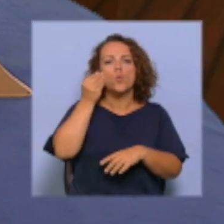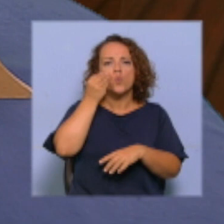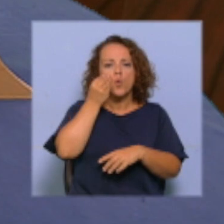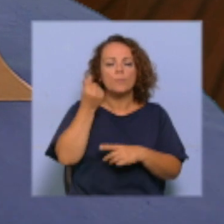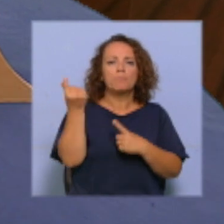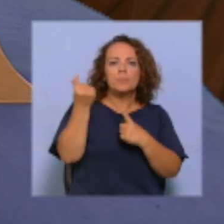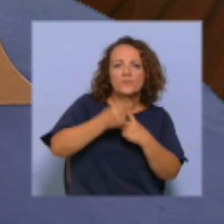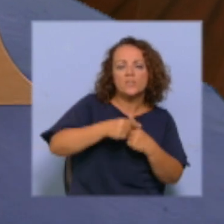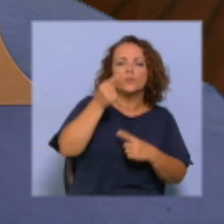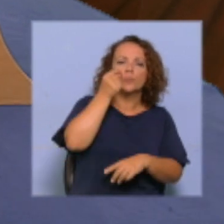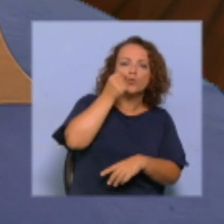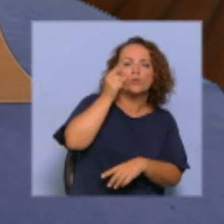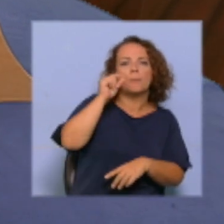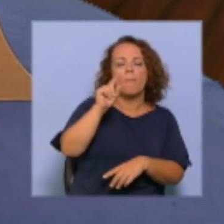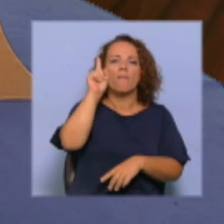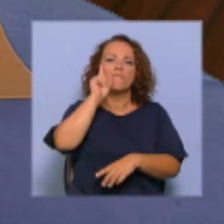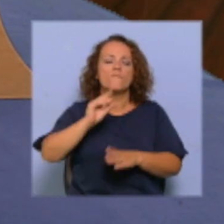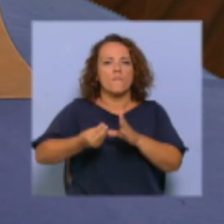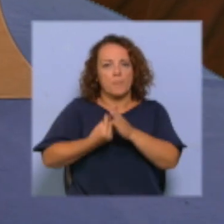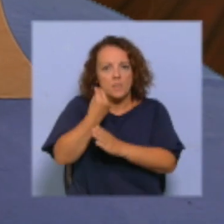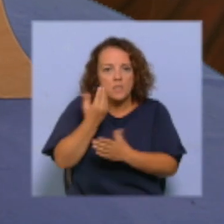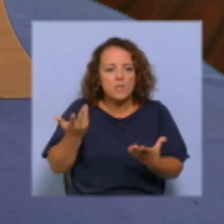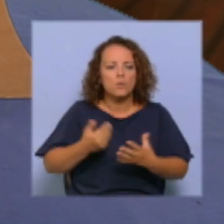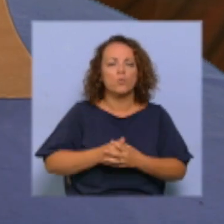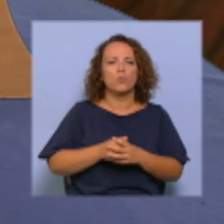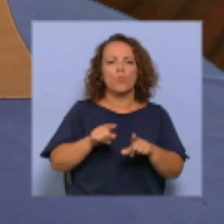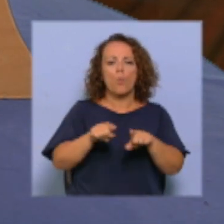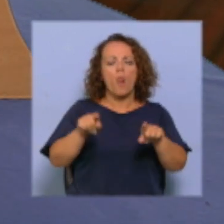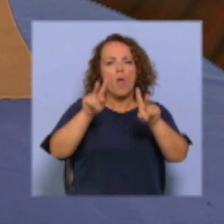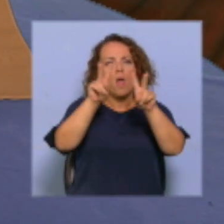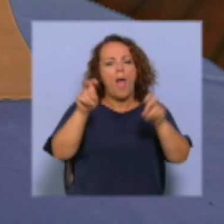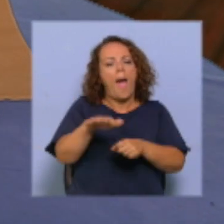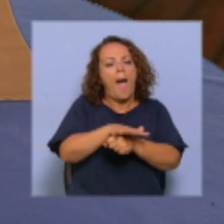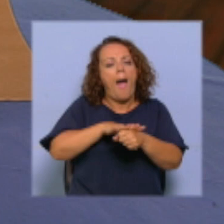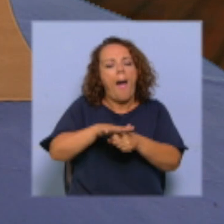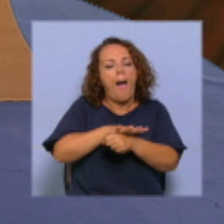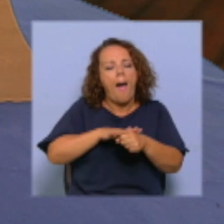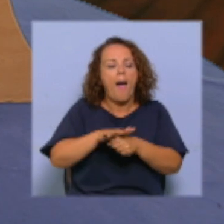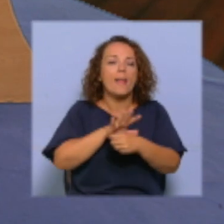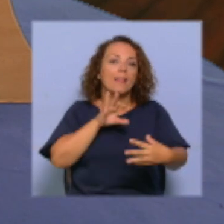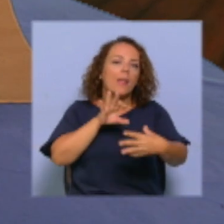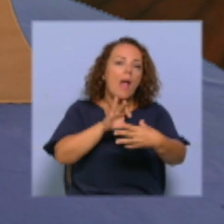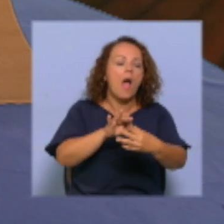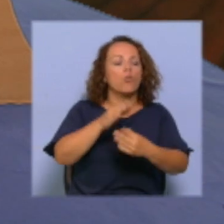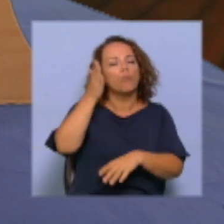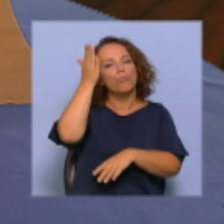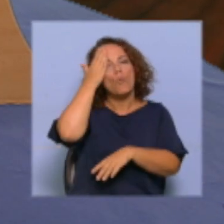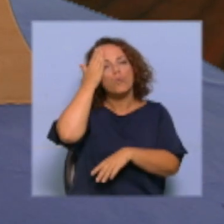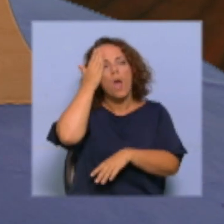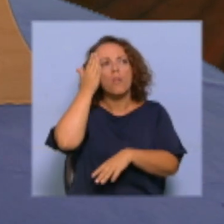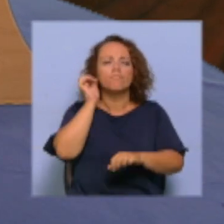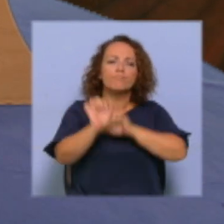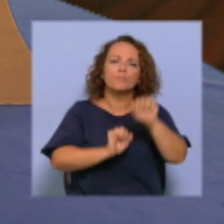preservativos masculinos e femininos, ou seja, entra numa área que é muito da moral sexual e que os pais